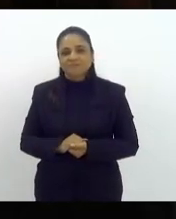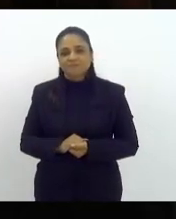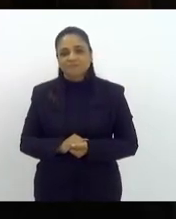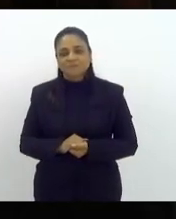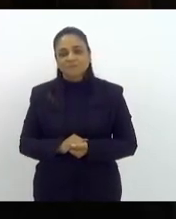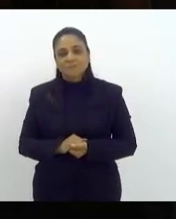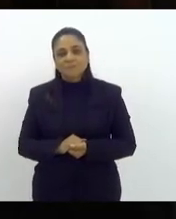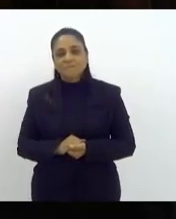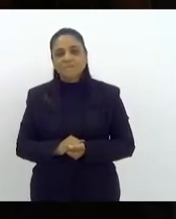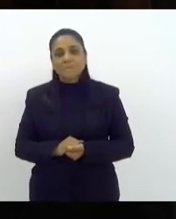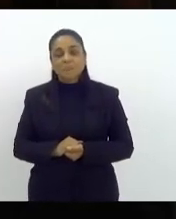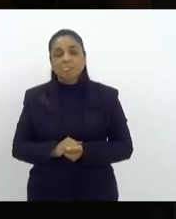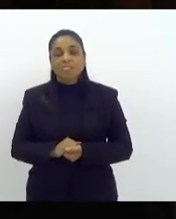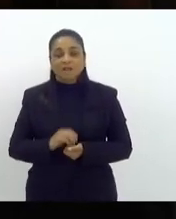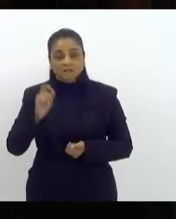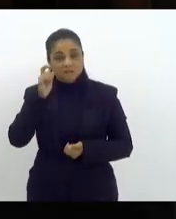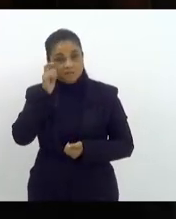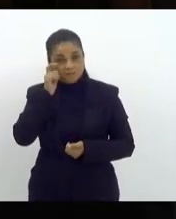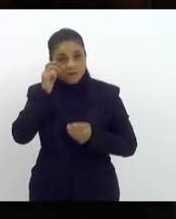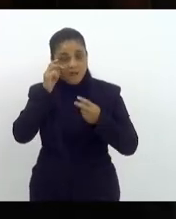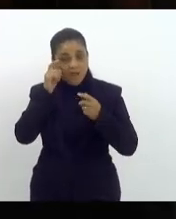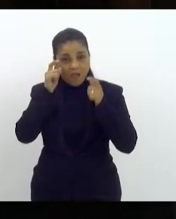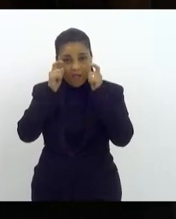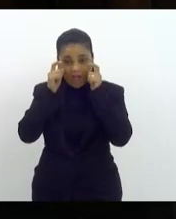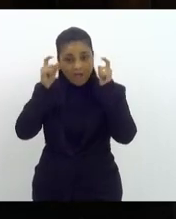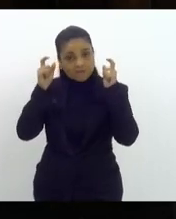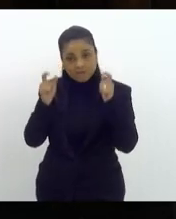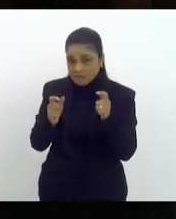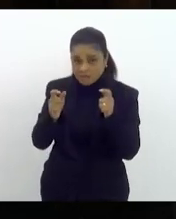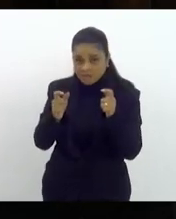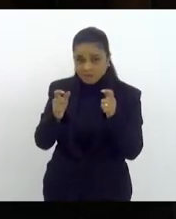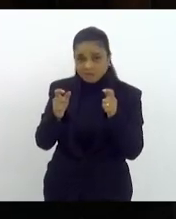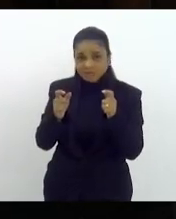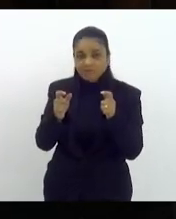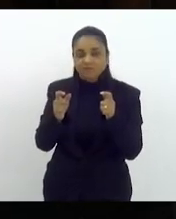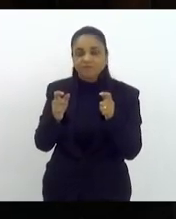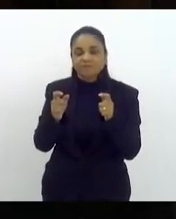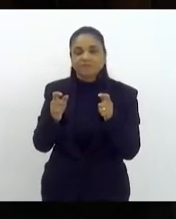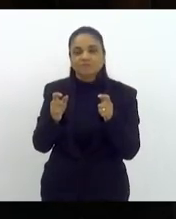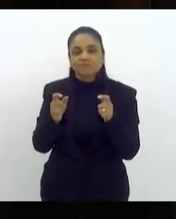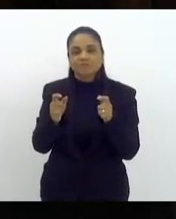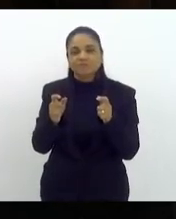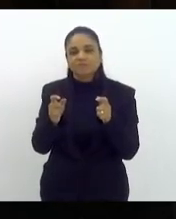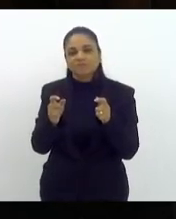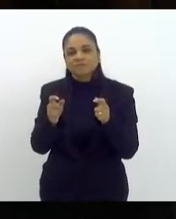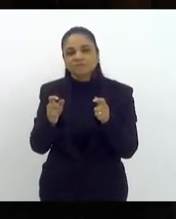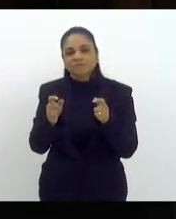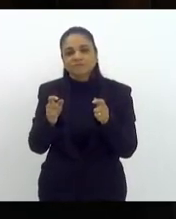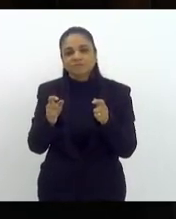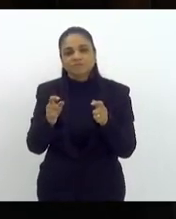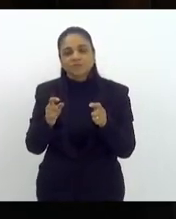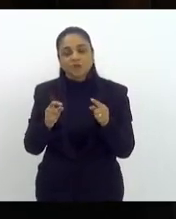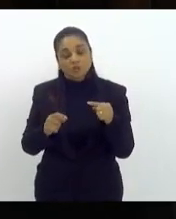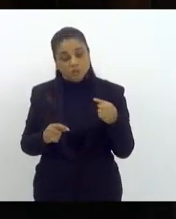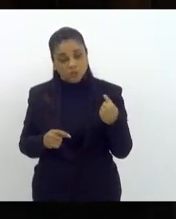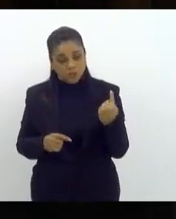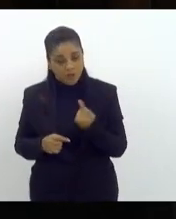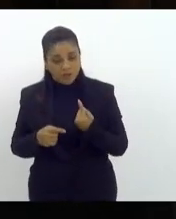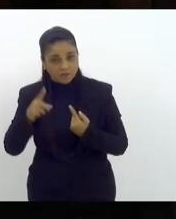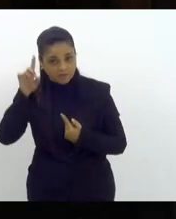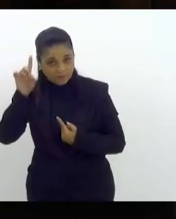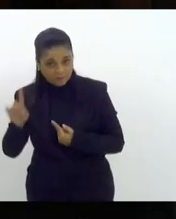também aqui chamar atenção às vezes muitas das vezes é nós da direita a gente fala